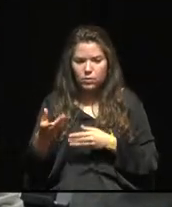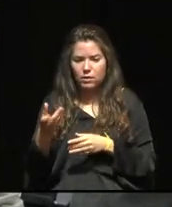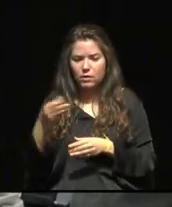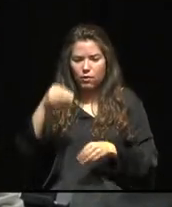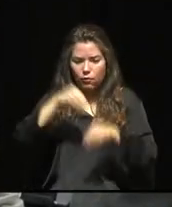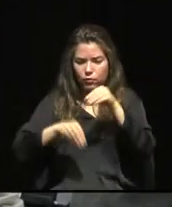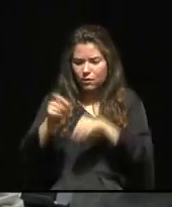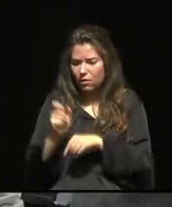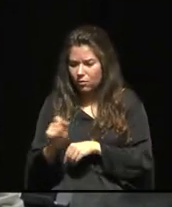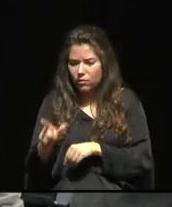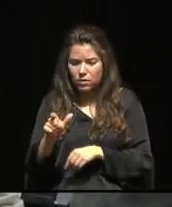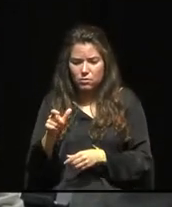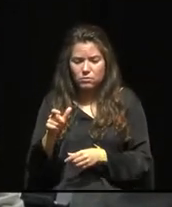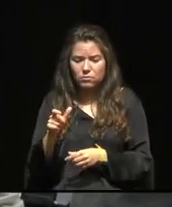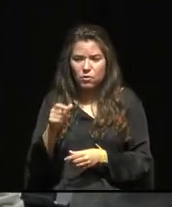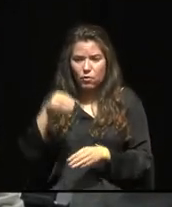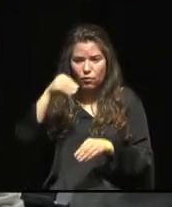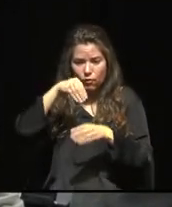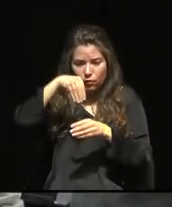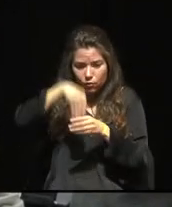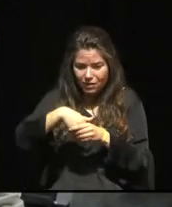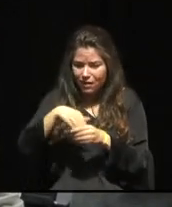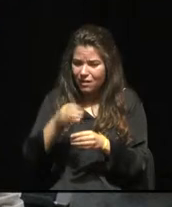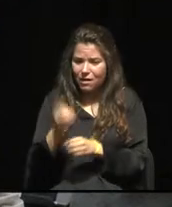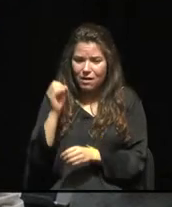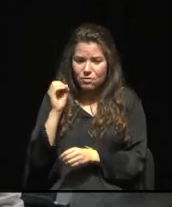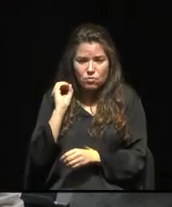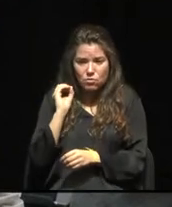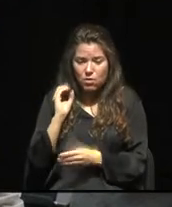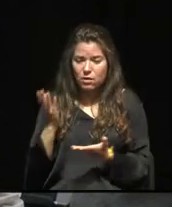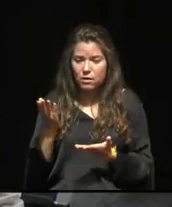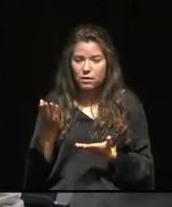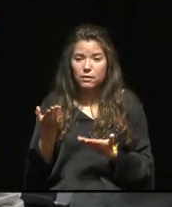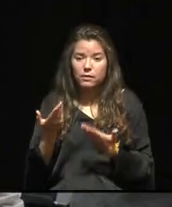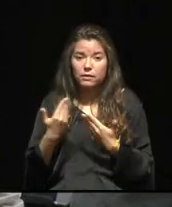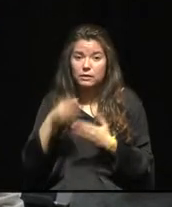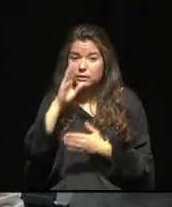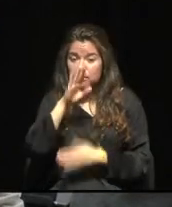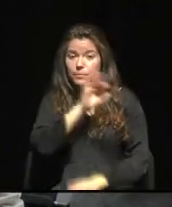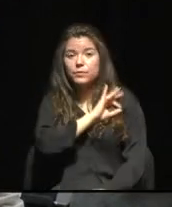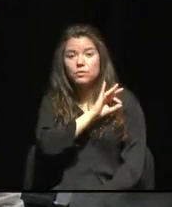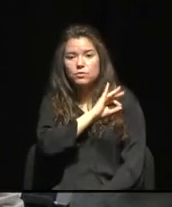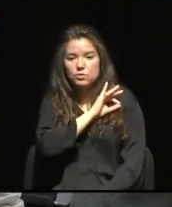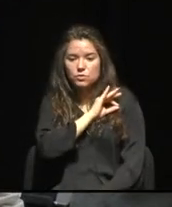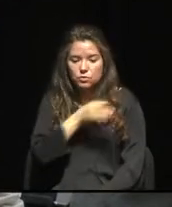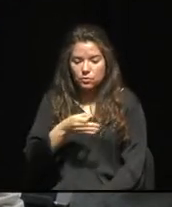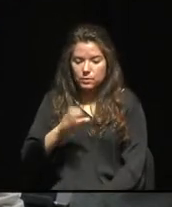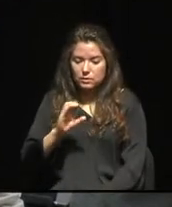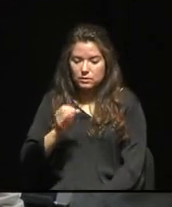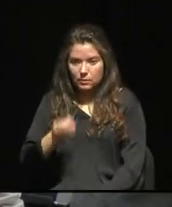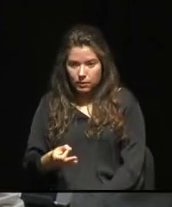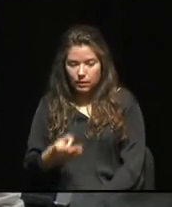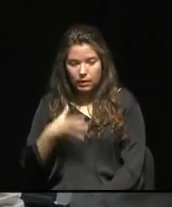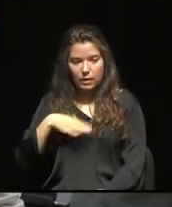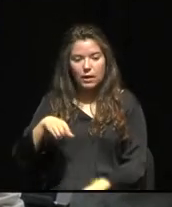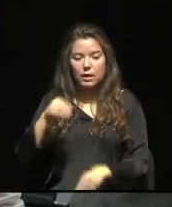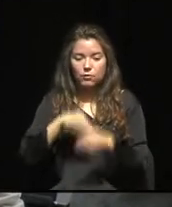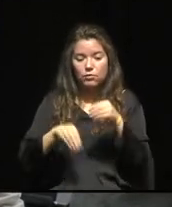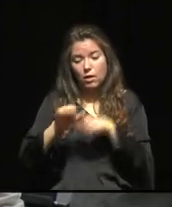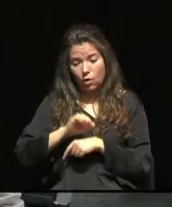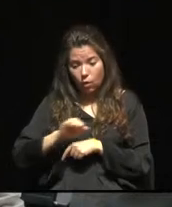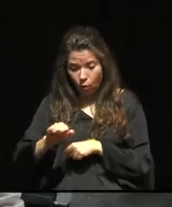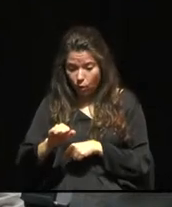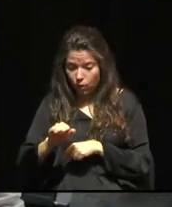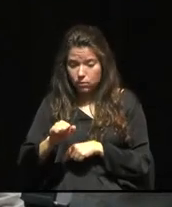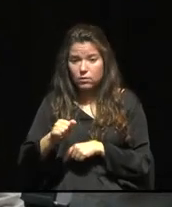os envios Isto é um envio eh se os senhores se os senhores deputados do PCP querem votar contra este